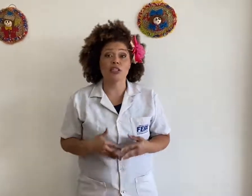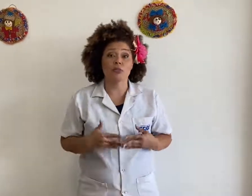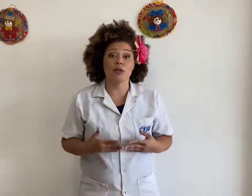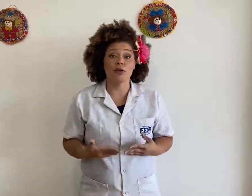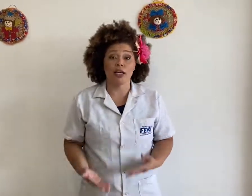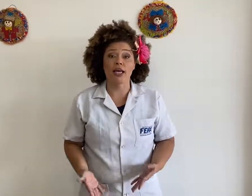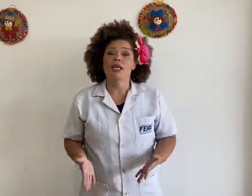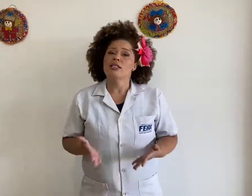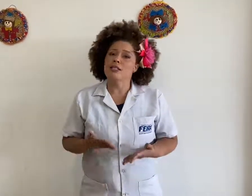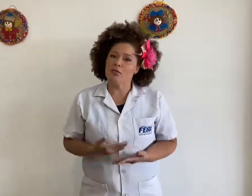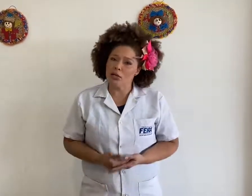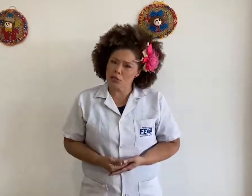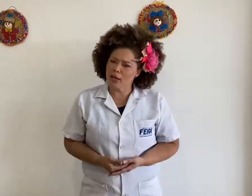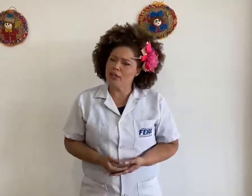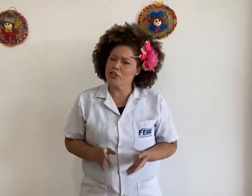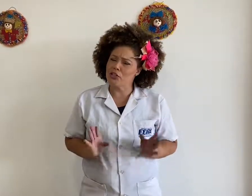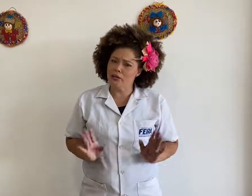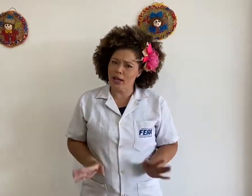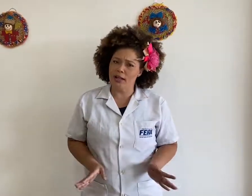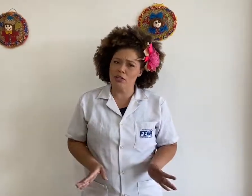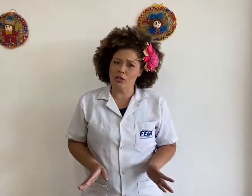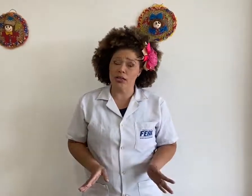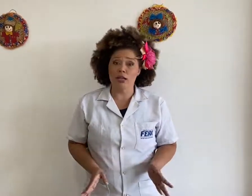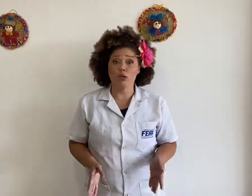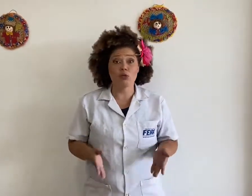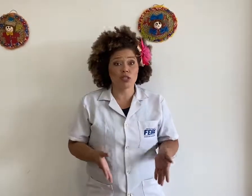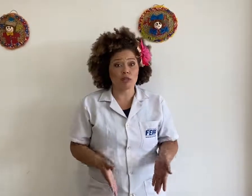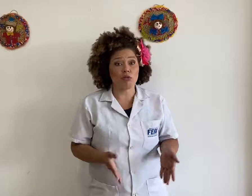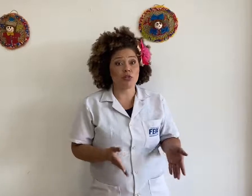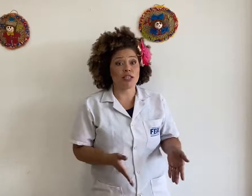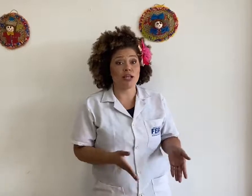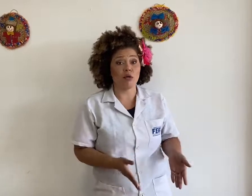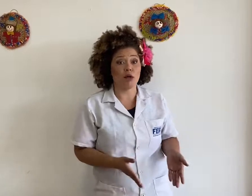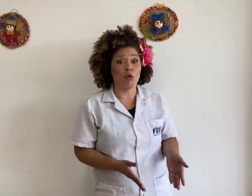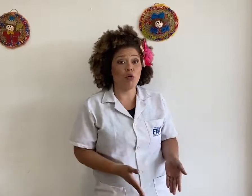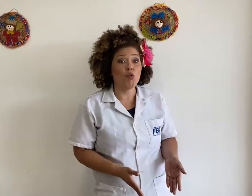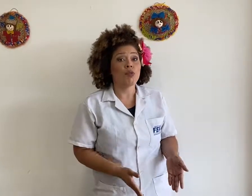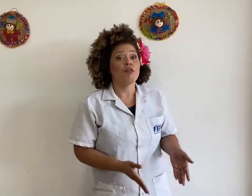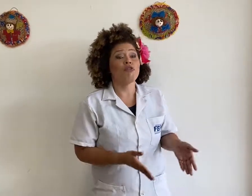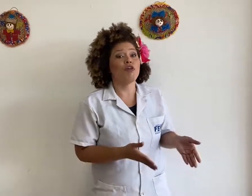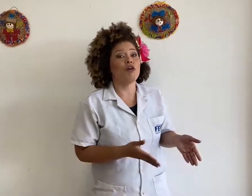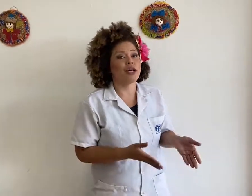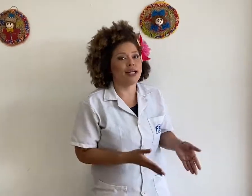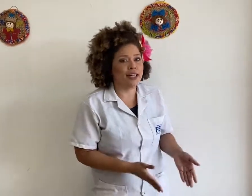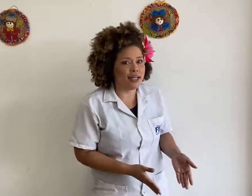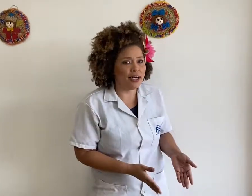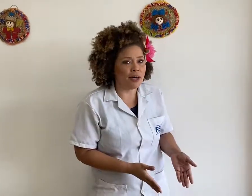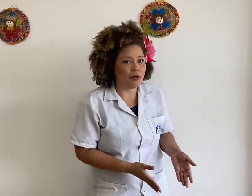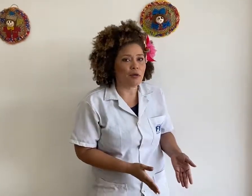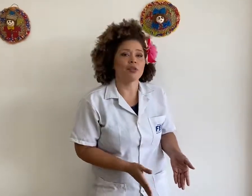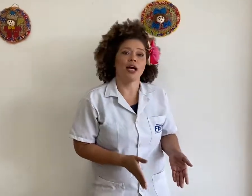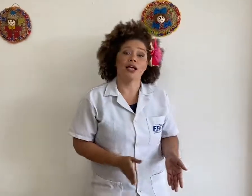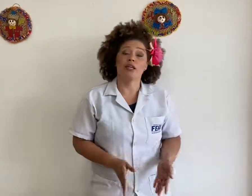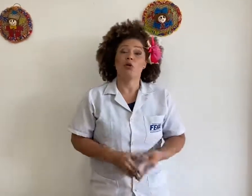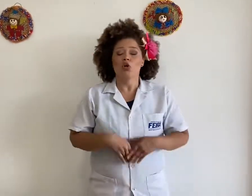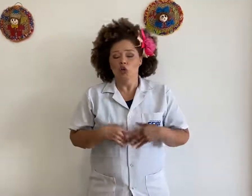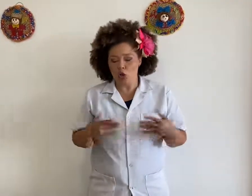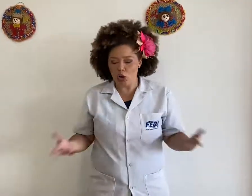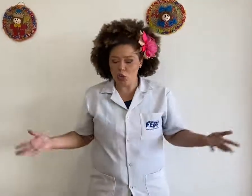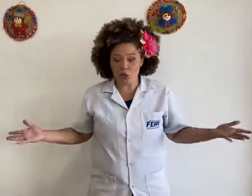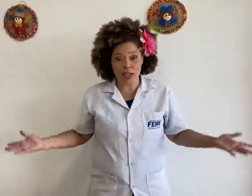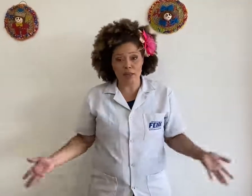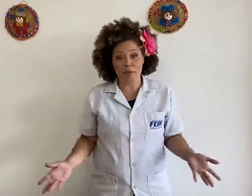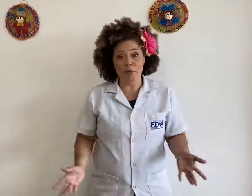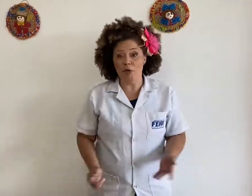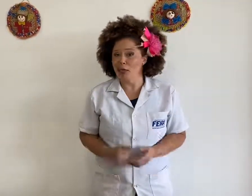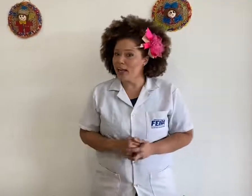coisas que vocês podem o quê? Se machucar. E a gente não quer isso aqui. Inclusive, vão utilizar o quê? O fogão, tá? Então,